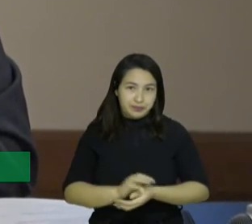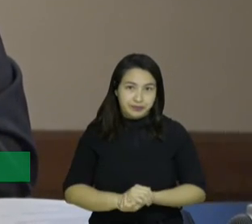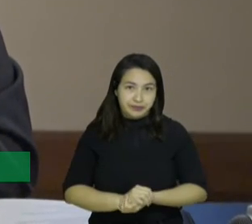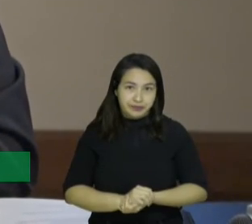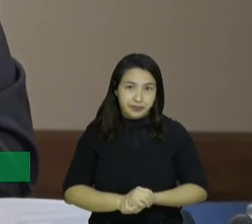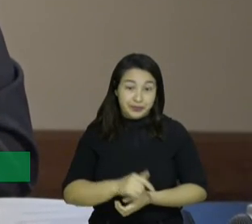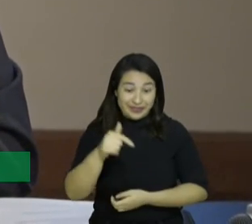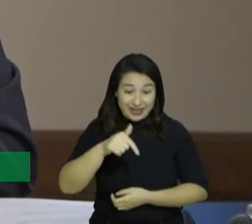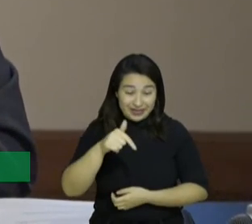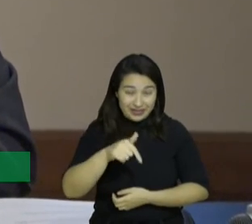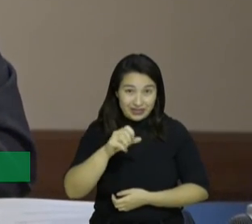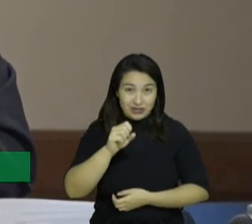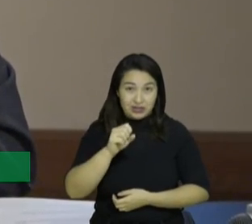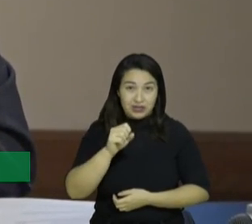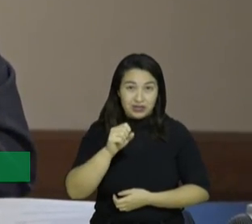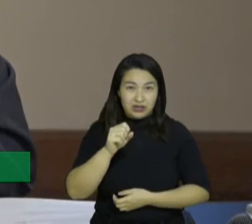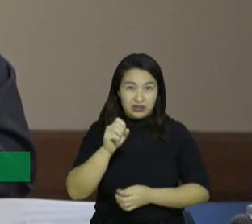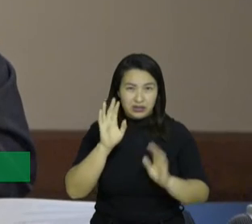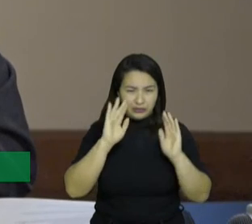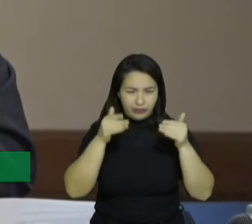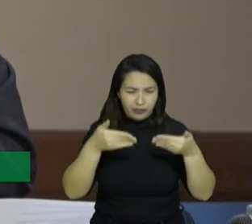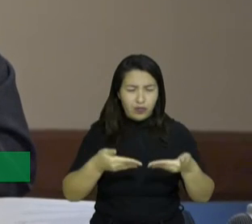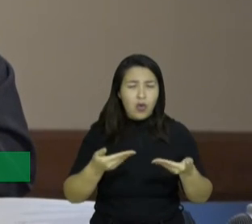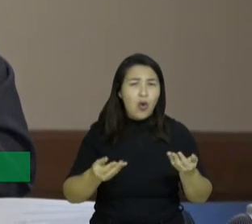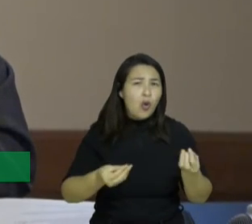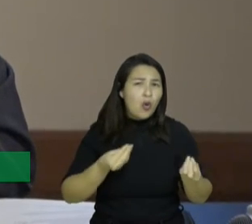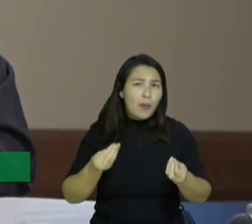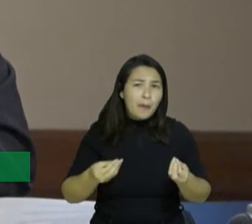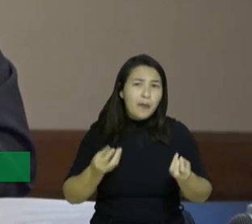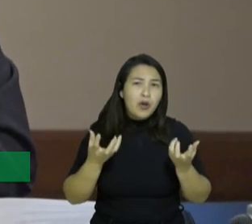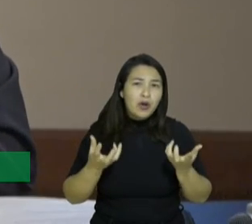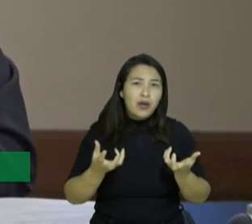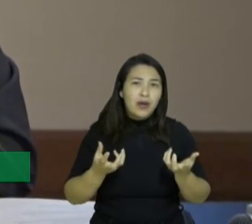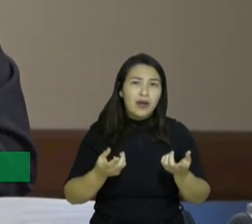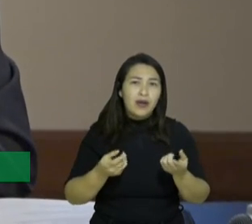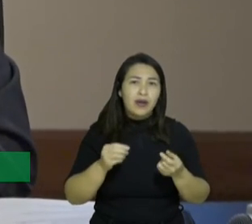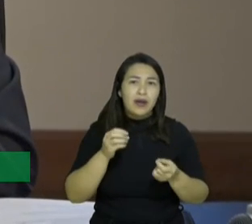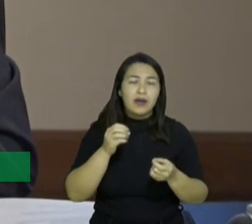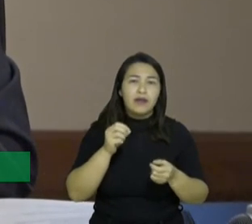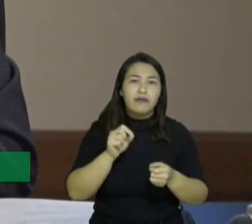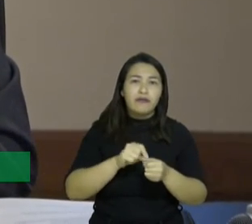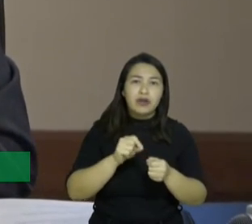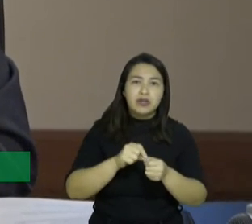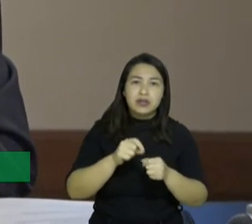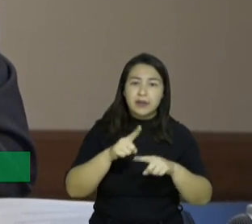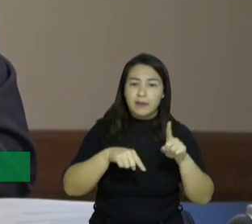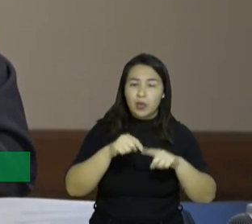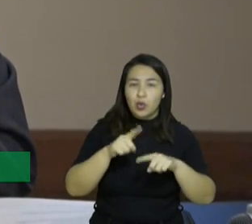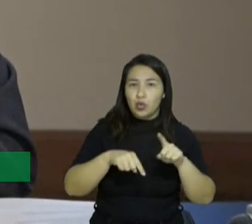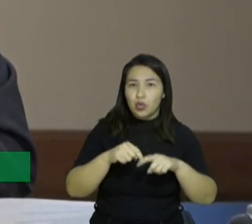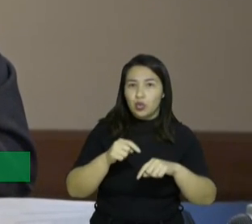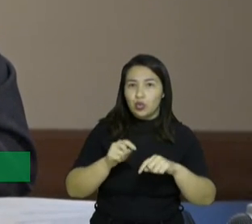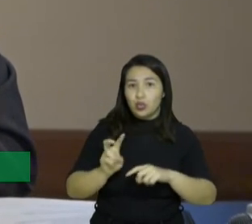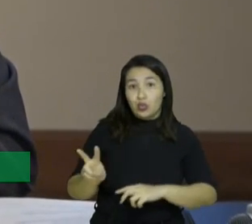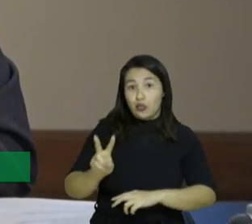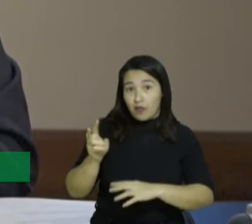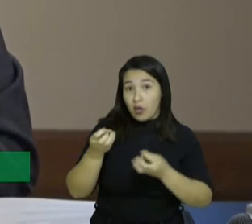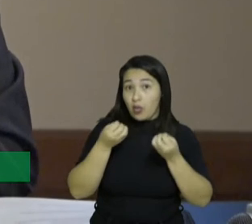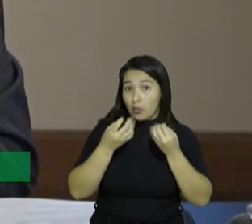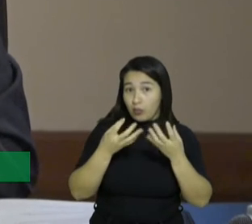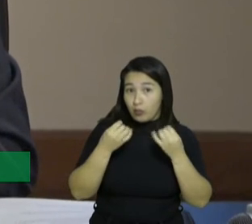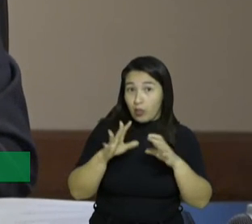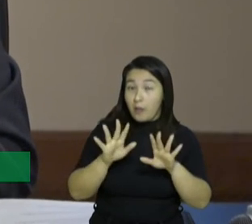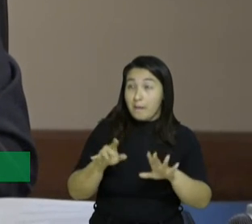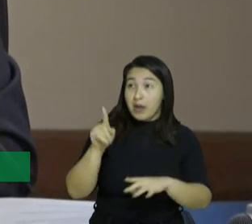nosso caso específico a gente tem buscado cada vez mais fazer produtos com valor agregado por isso que que o mercado europeu é muito